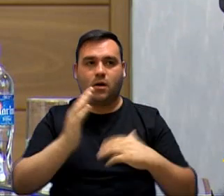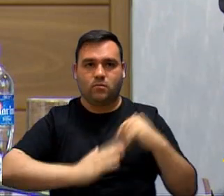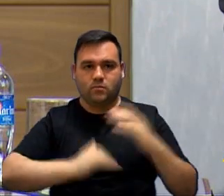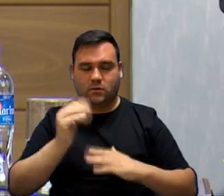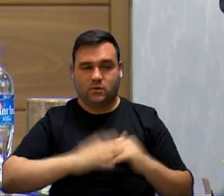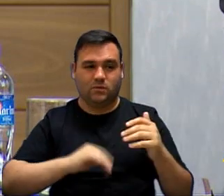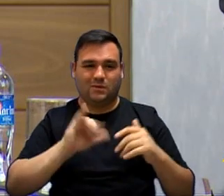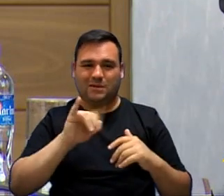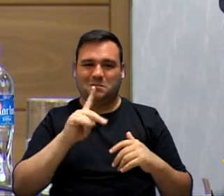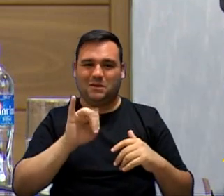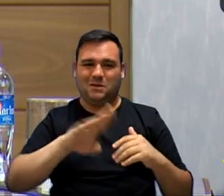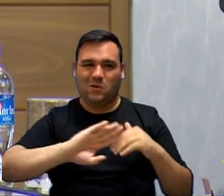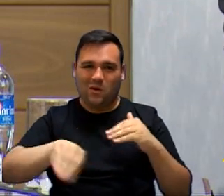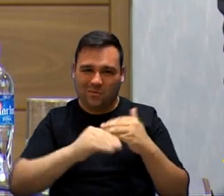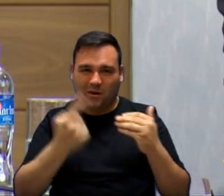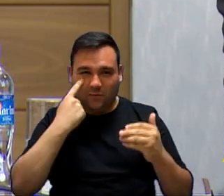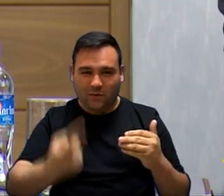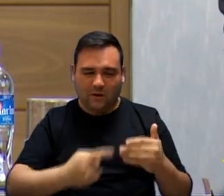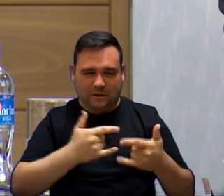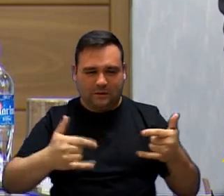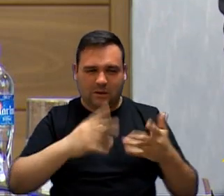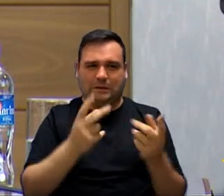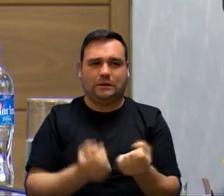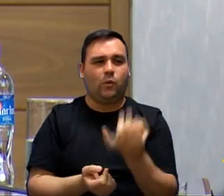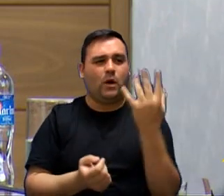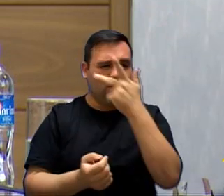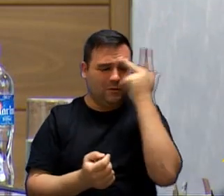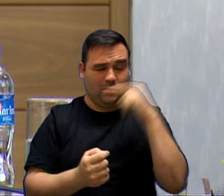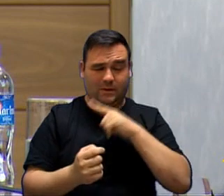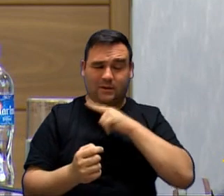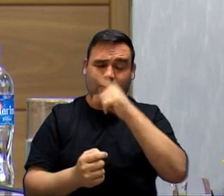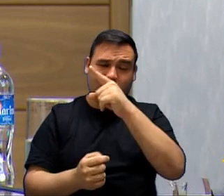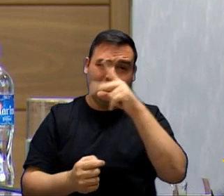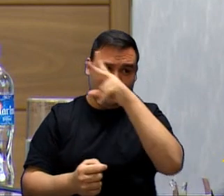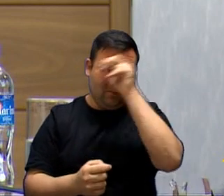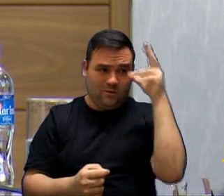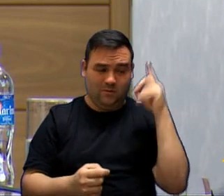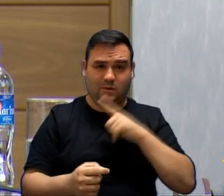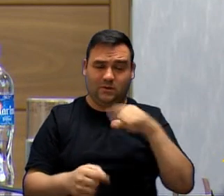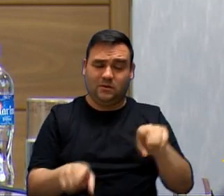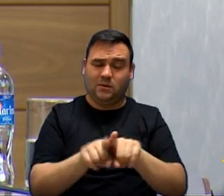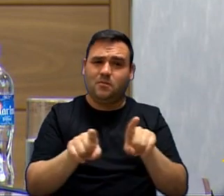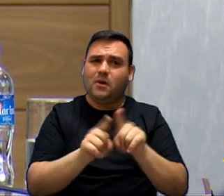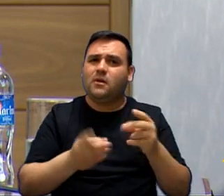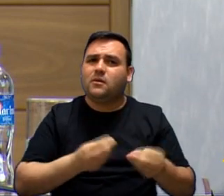pneu complementar? Você viu quantos tinham a nota oficial da Prefeitura? Quantos tinham razão?